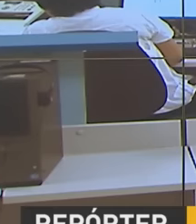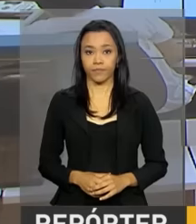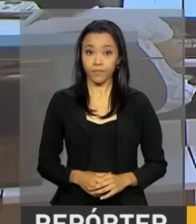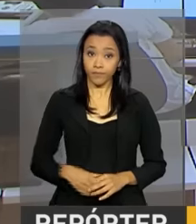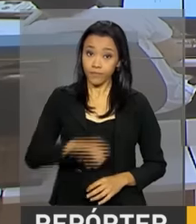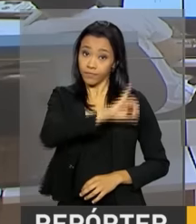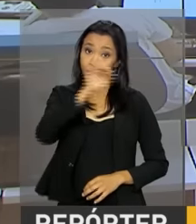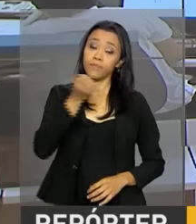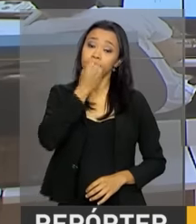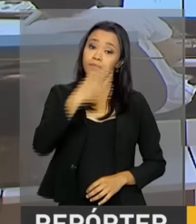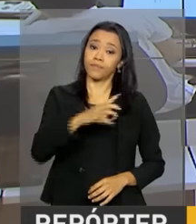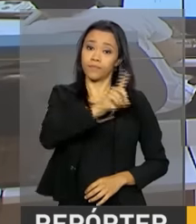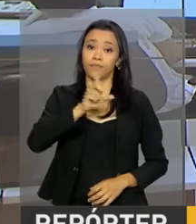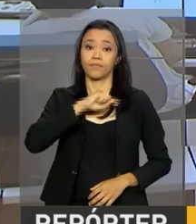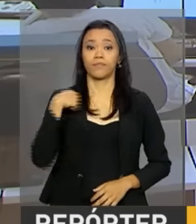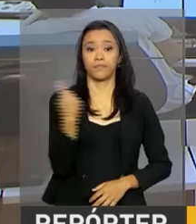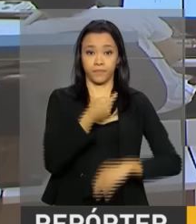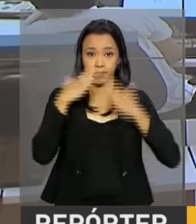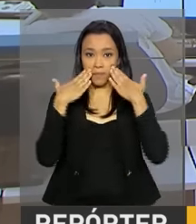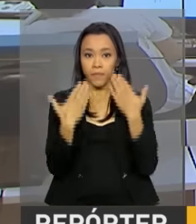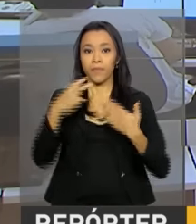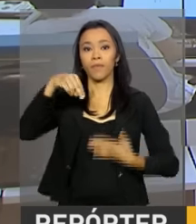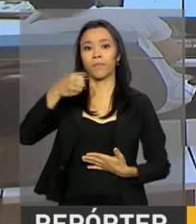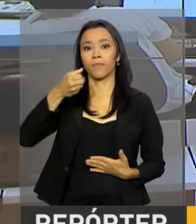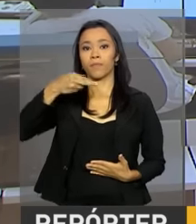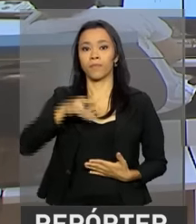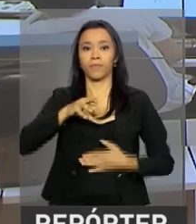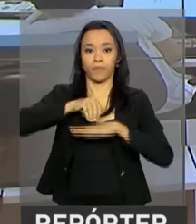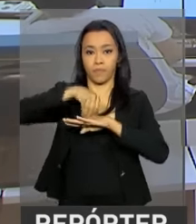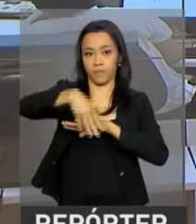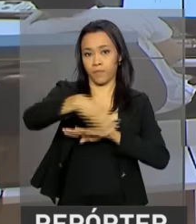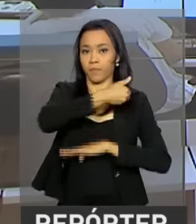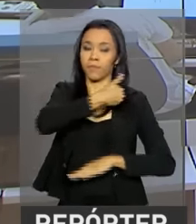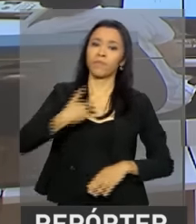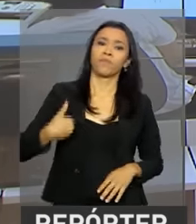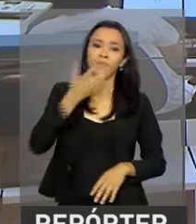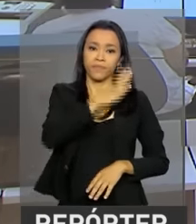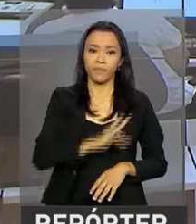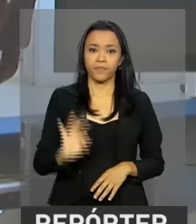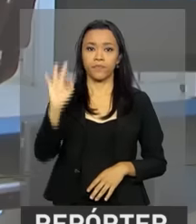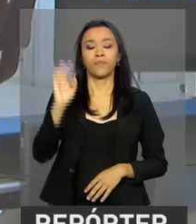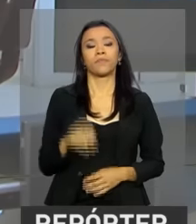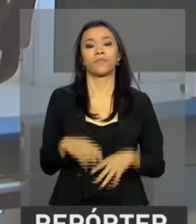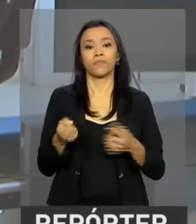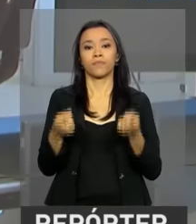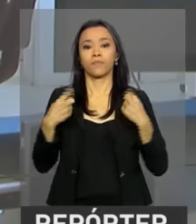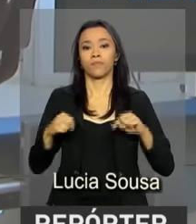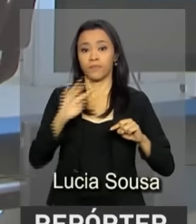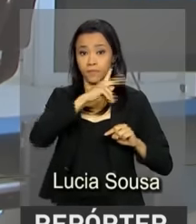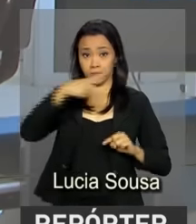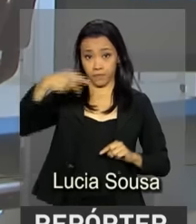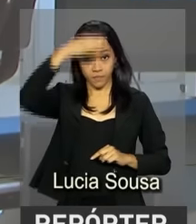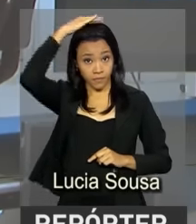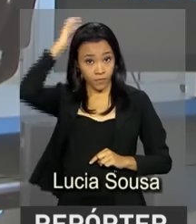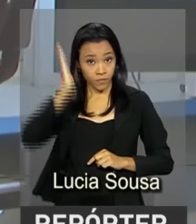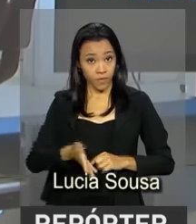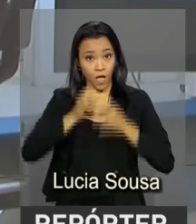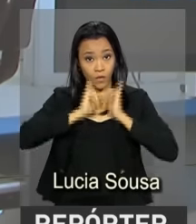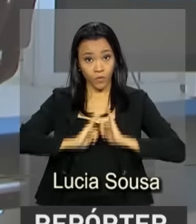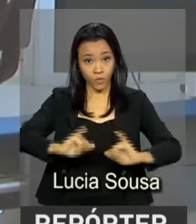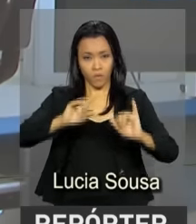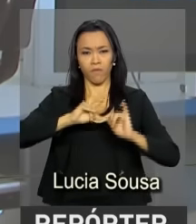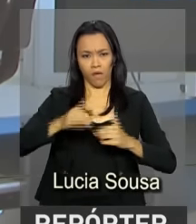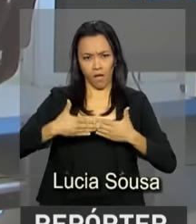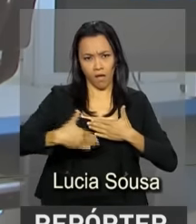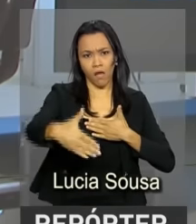Olá bom dia estamos de volta com repórter NBR e as notícias do governo federal o presidente Michel Temer anunciou que vai